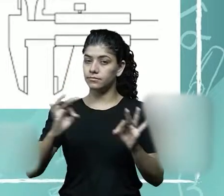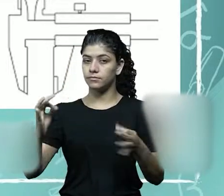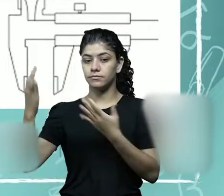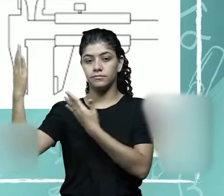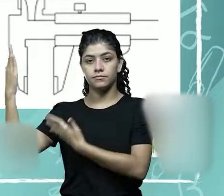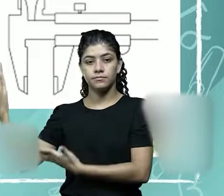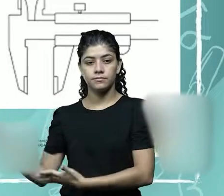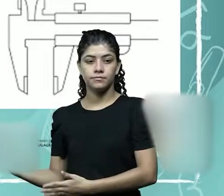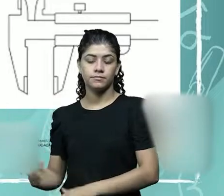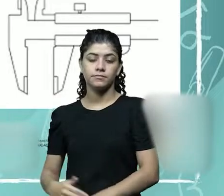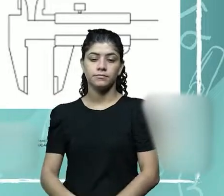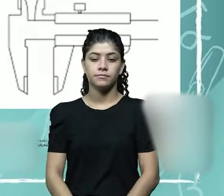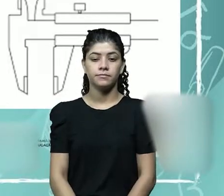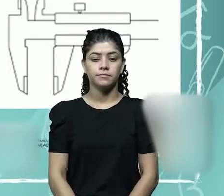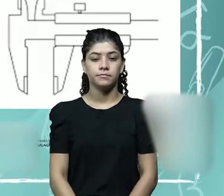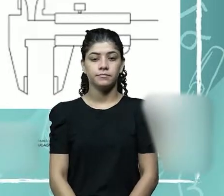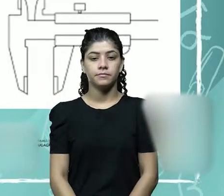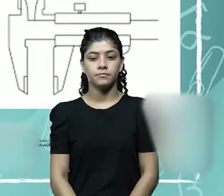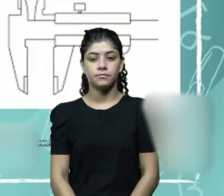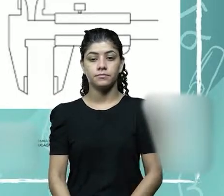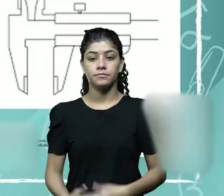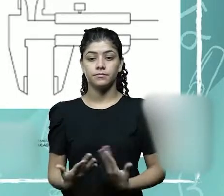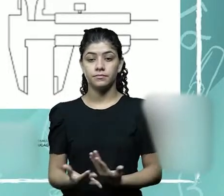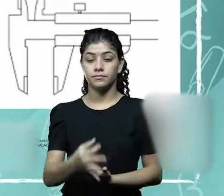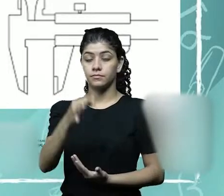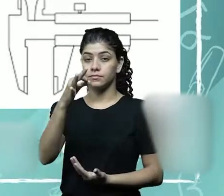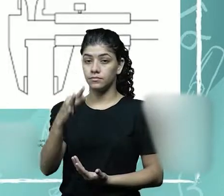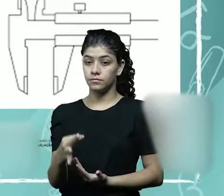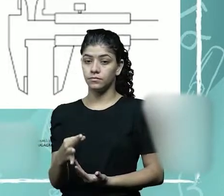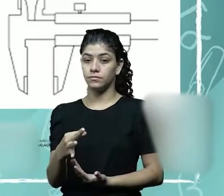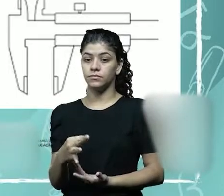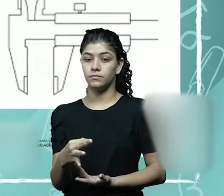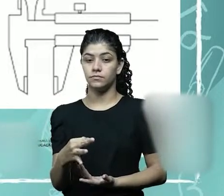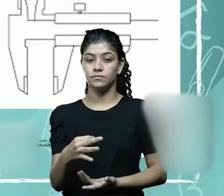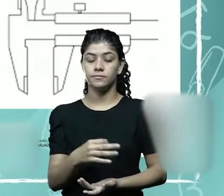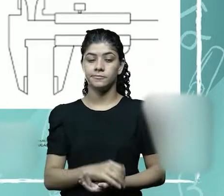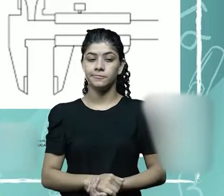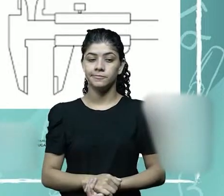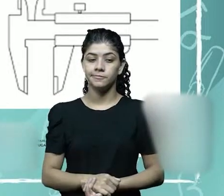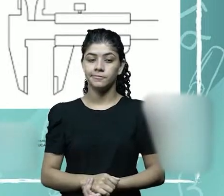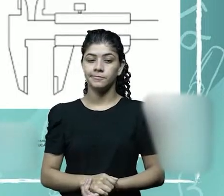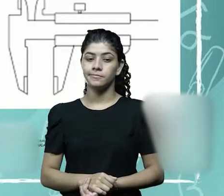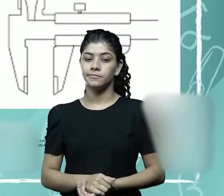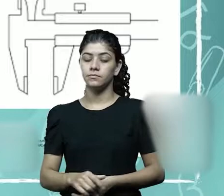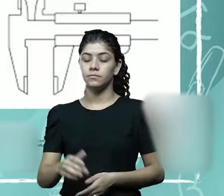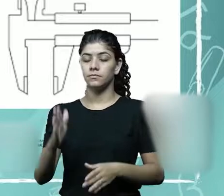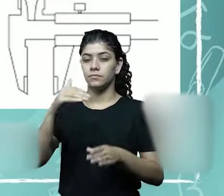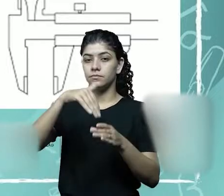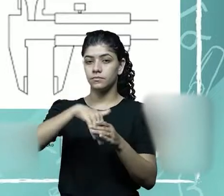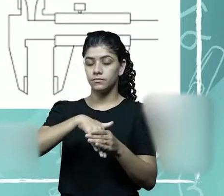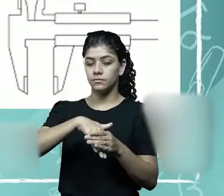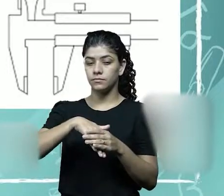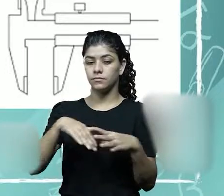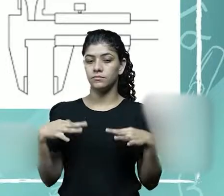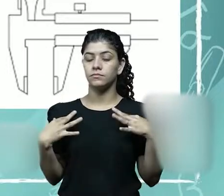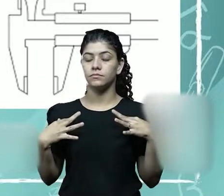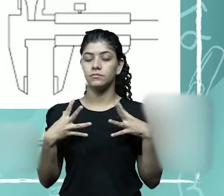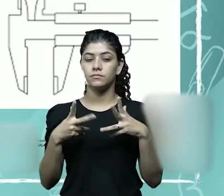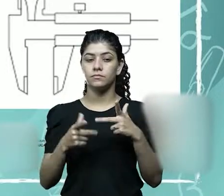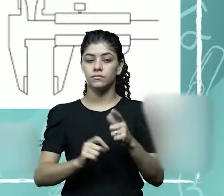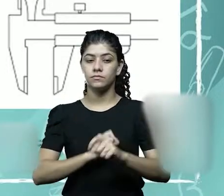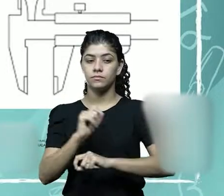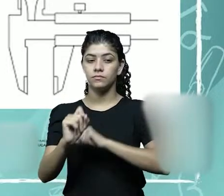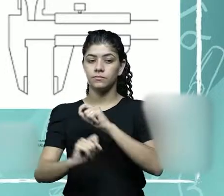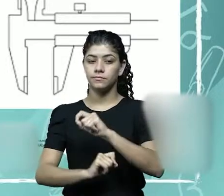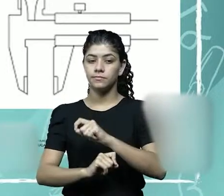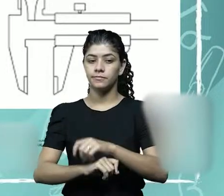paquímetro. Então, na forma correta, na medição interna, toda a orelha